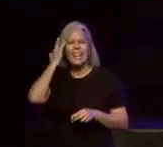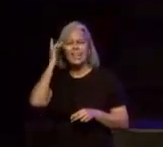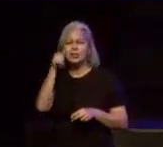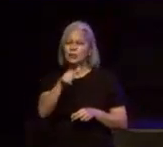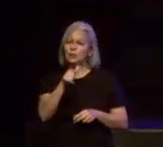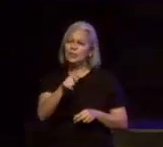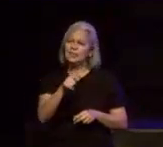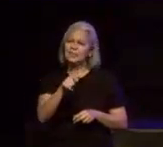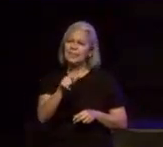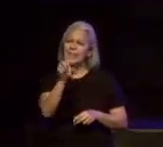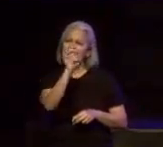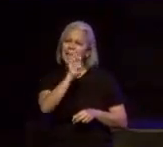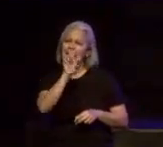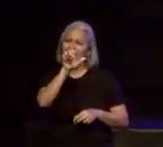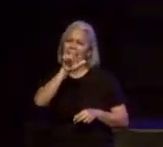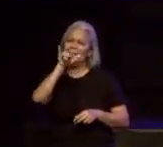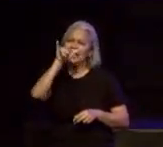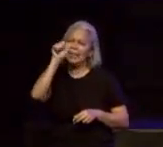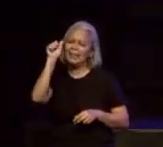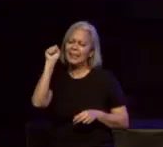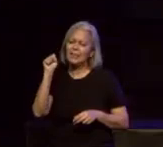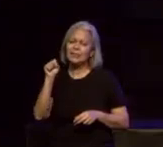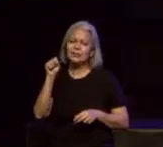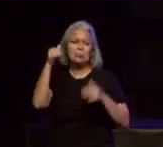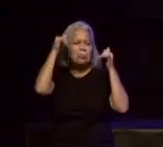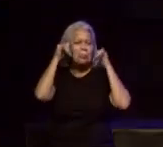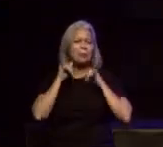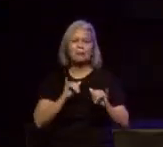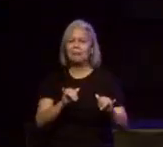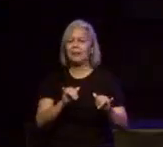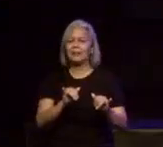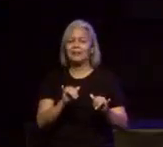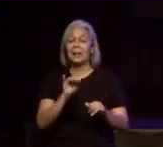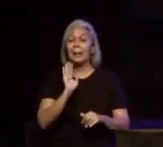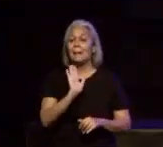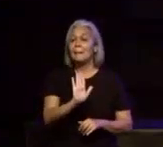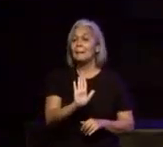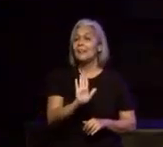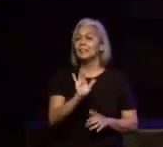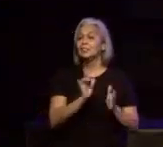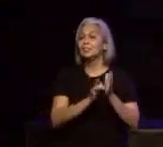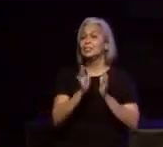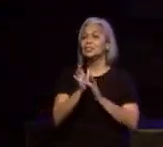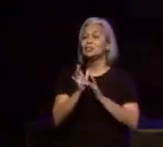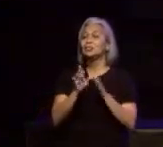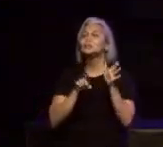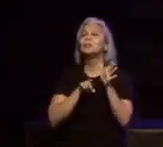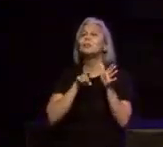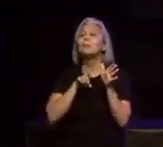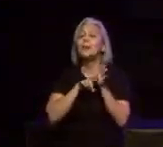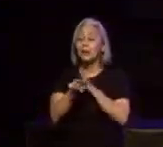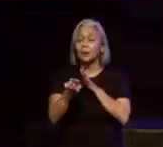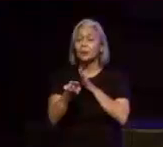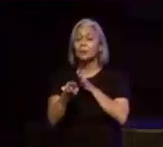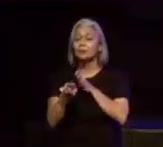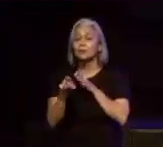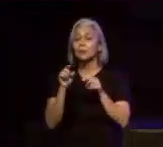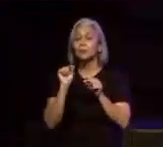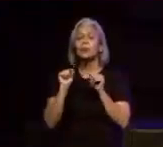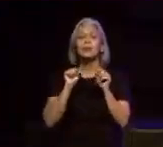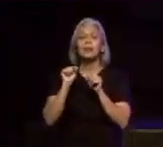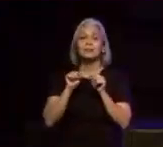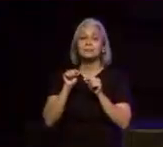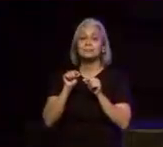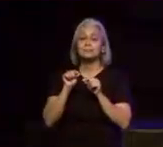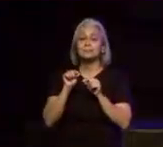Batista, Jeremias, ou outro profeta. Mas Jesus chega onde ele queria. Jesus pergunta, Mateus 16, verso